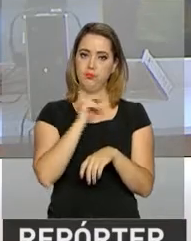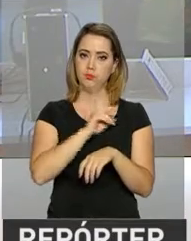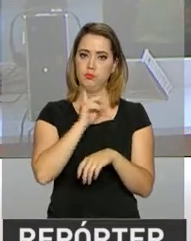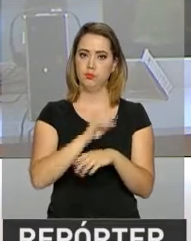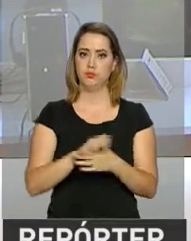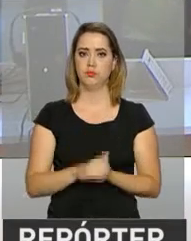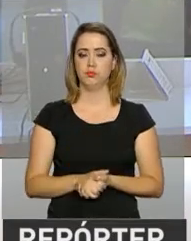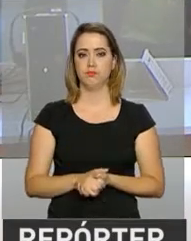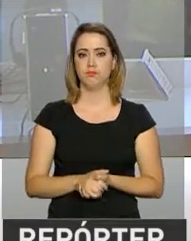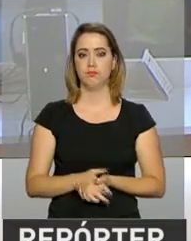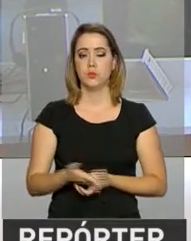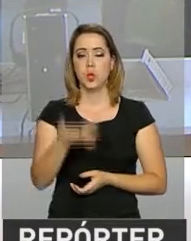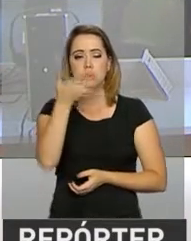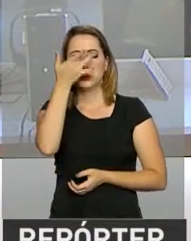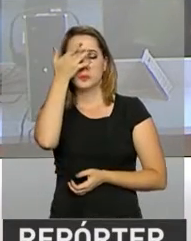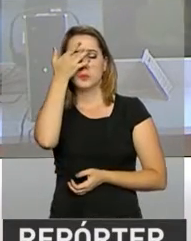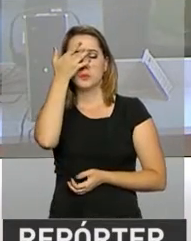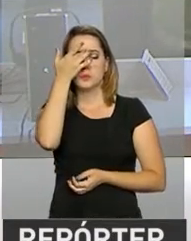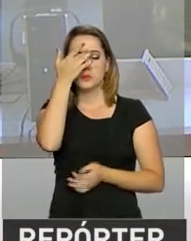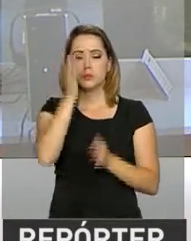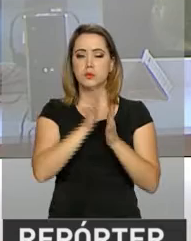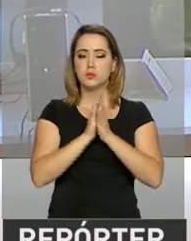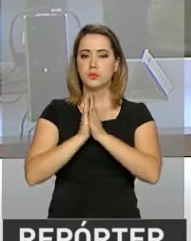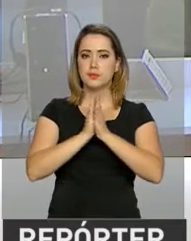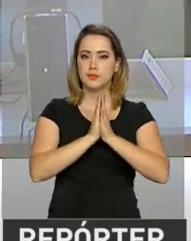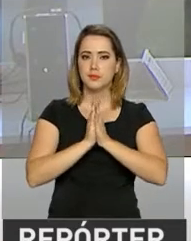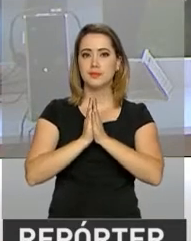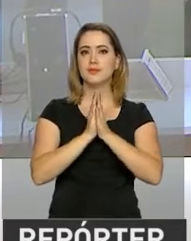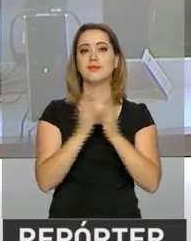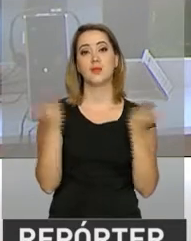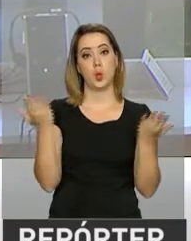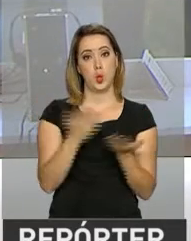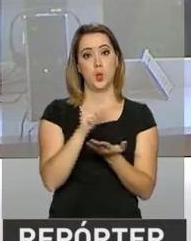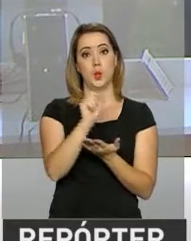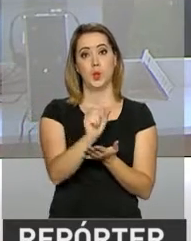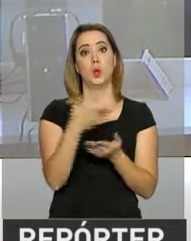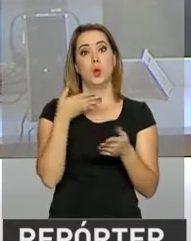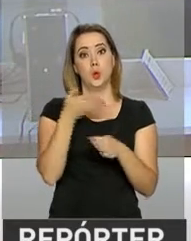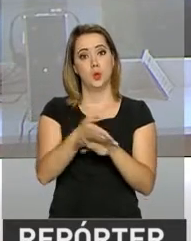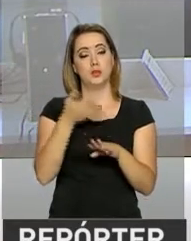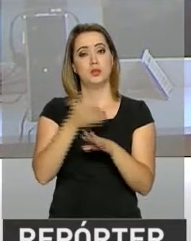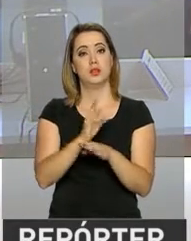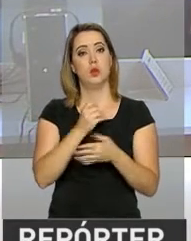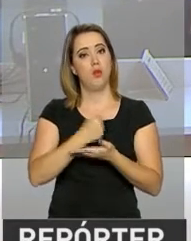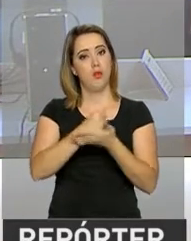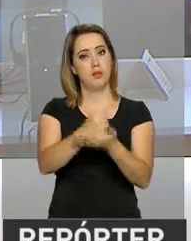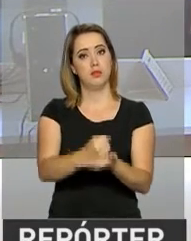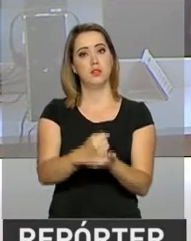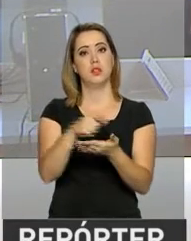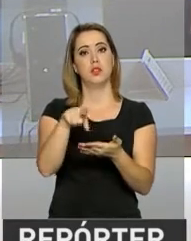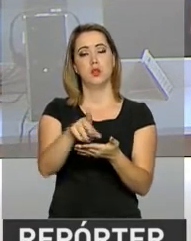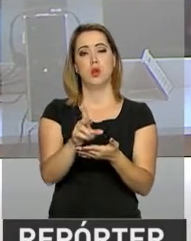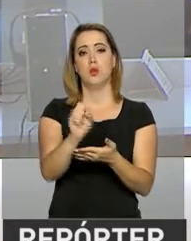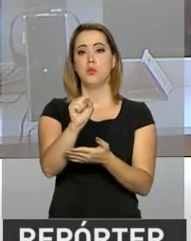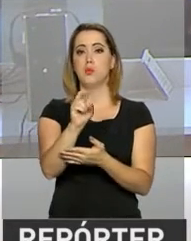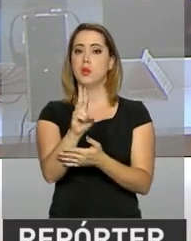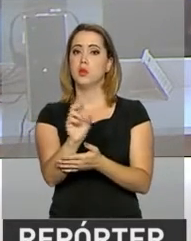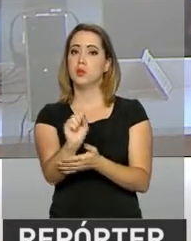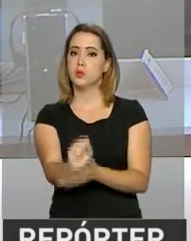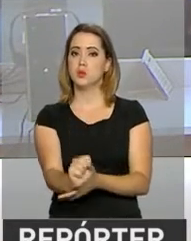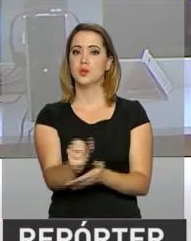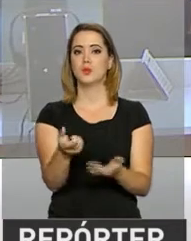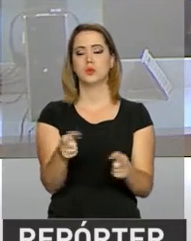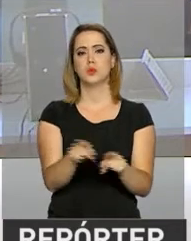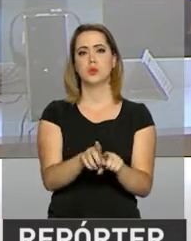meditação arteterapia e rei que agora fazem parte dos procedimentos oferecidos pelo sistema único de saúde o sus